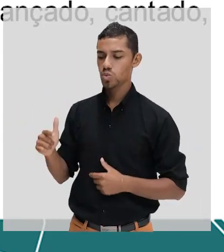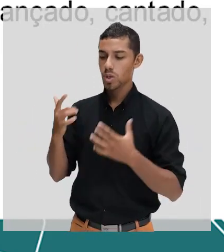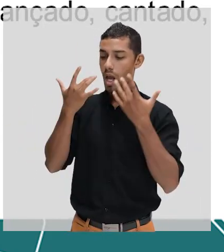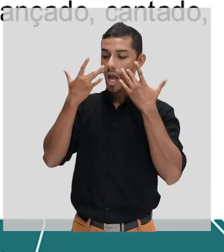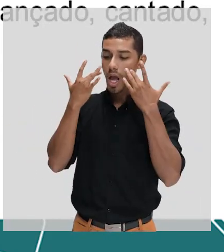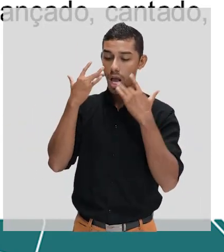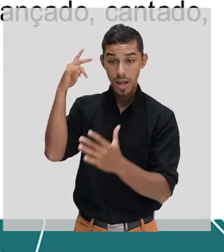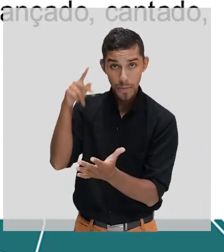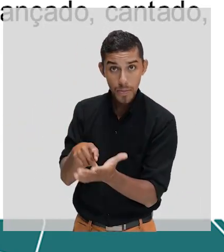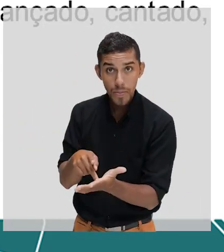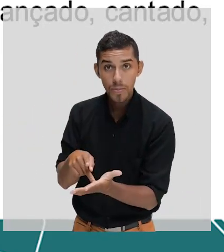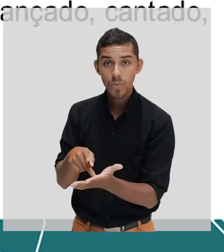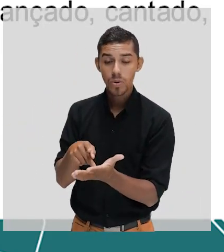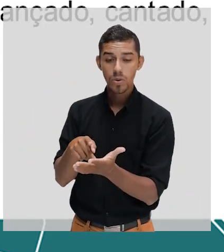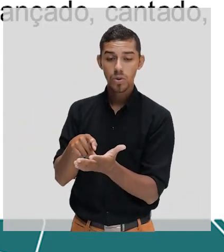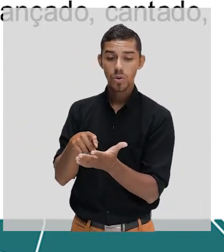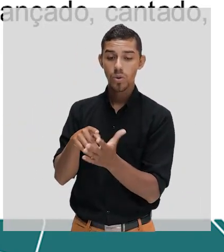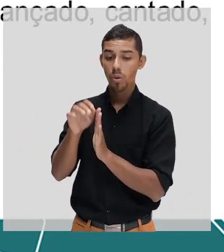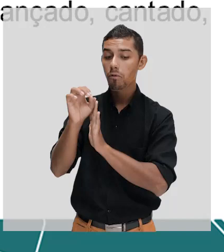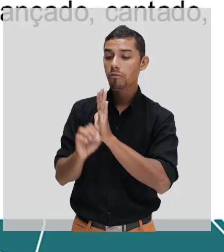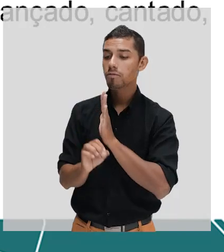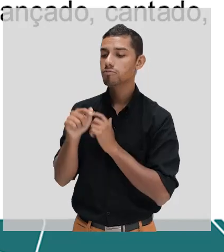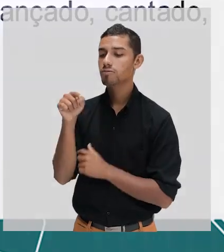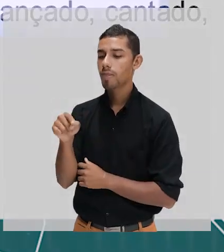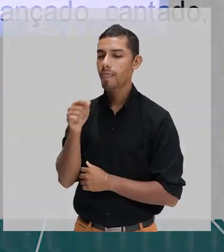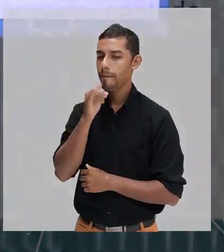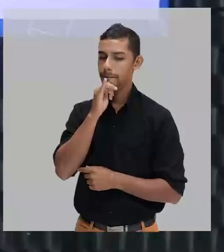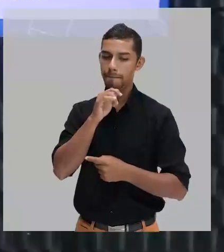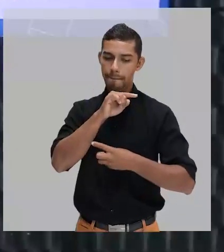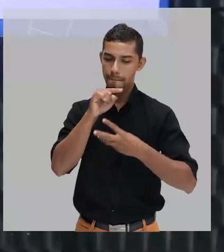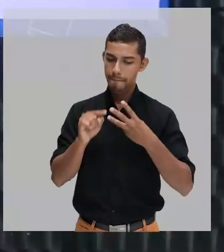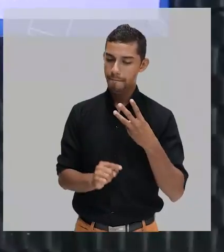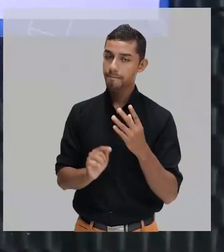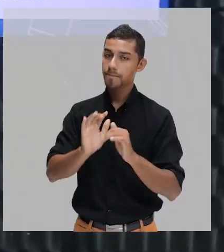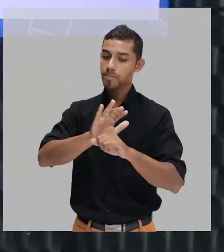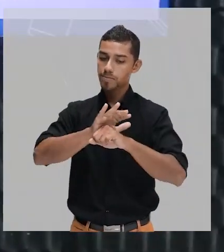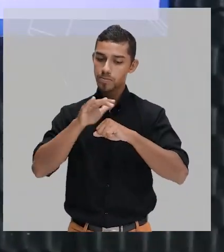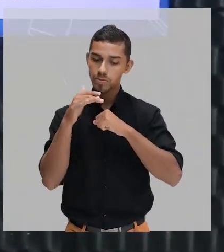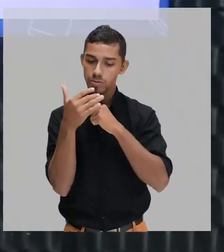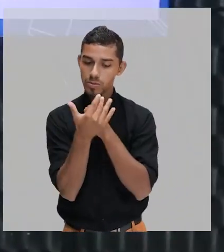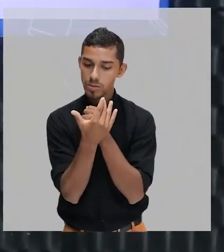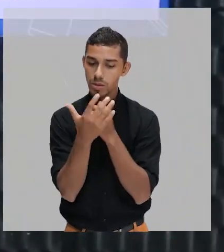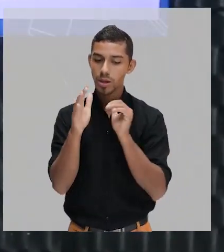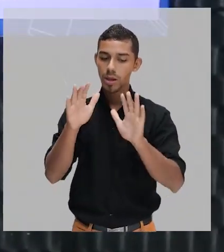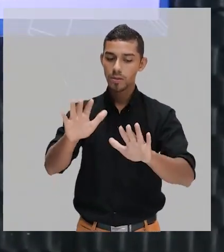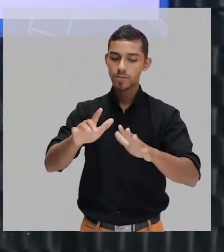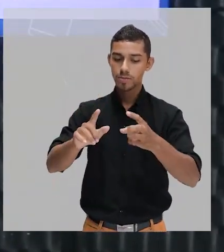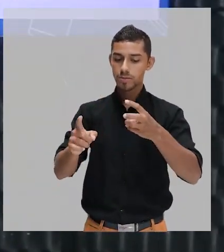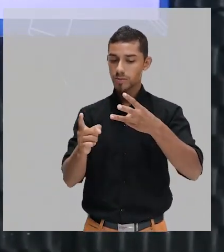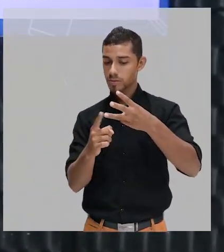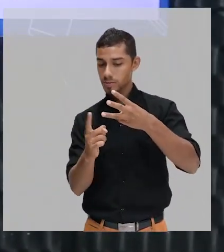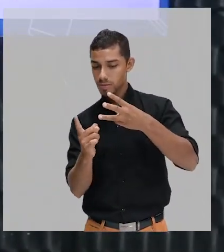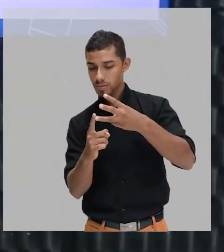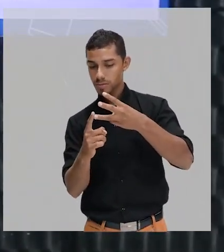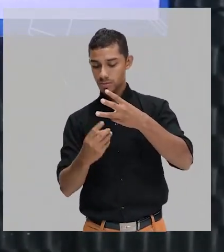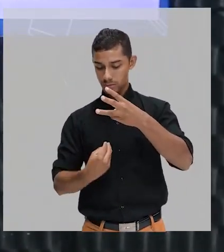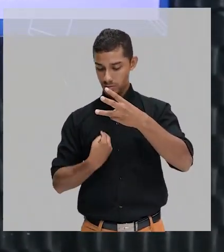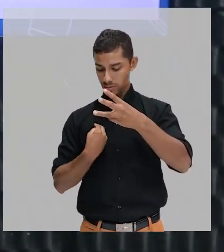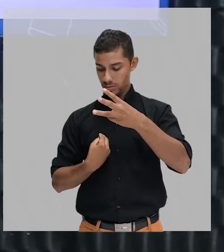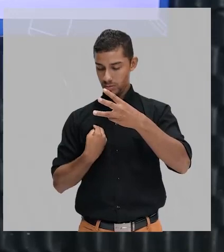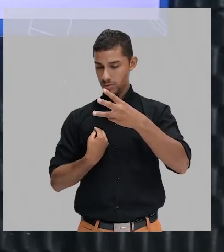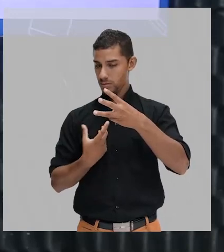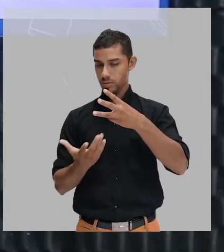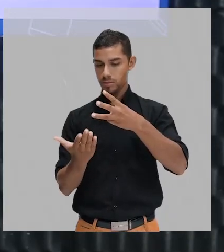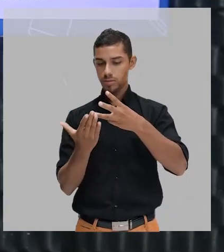teatro consolidado. Levar em consideração que, em função da pandemia, né, essa plateia que era presencial, esse público